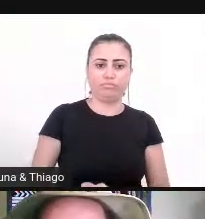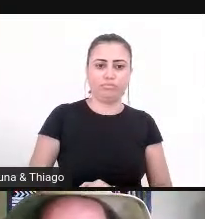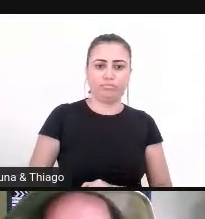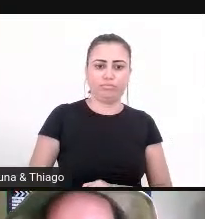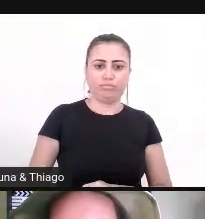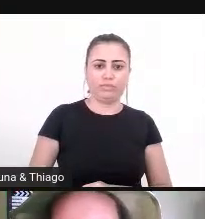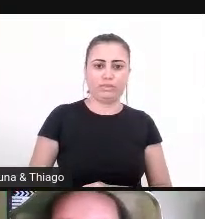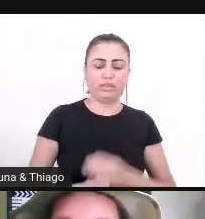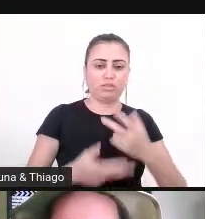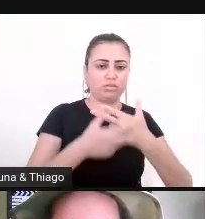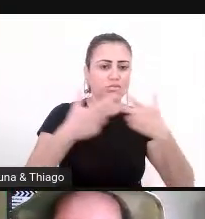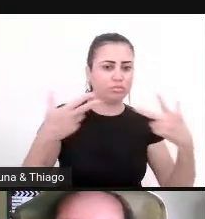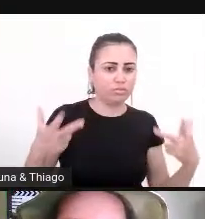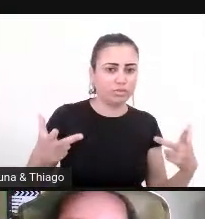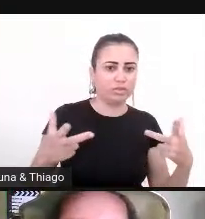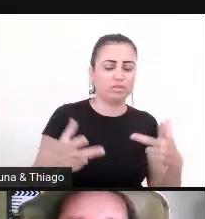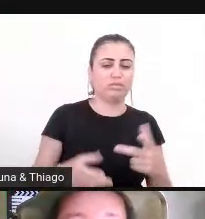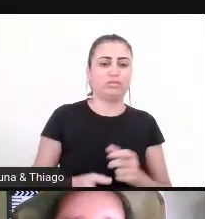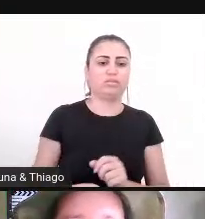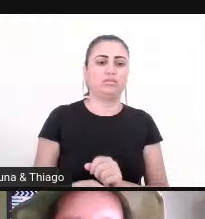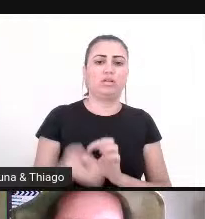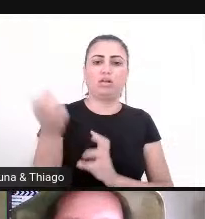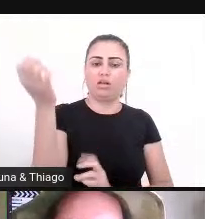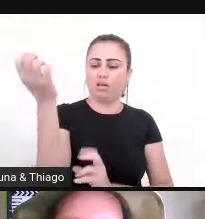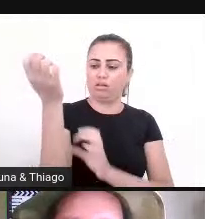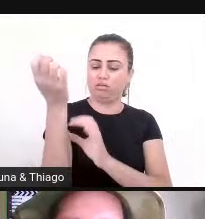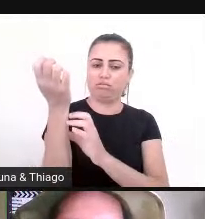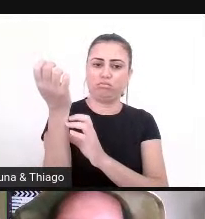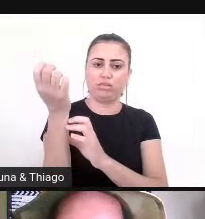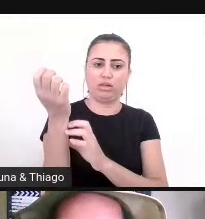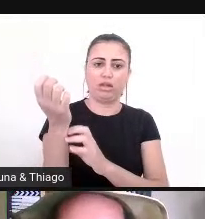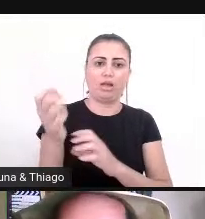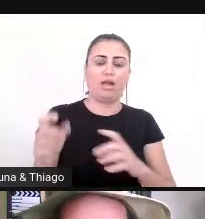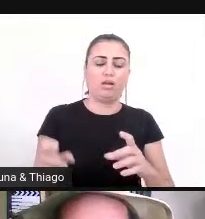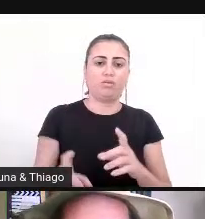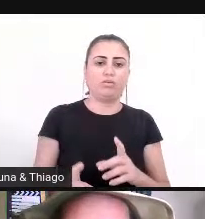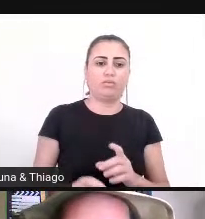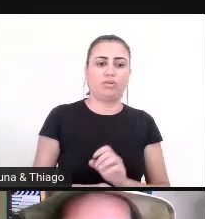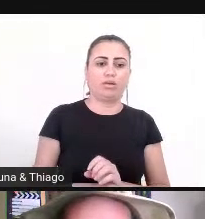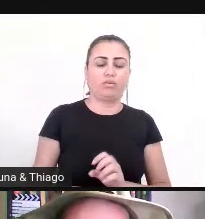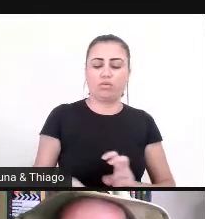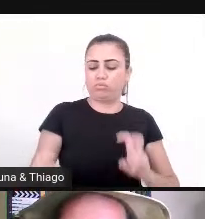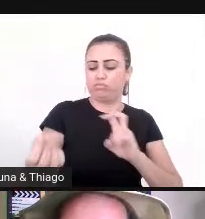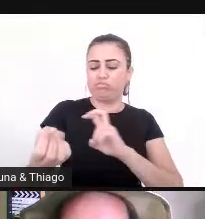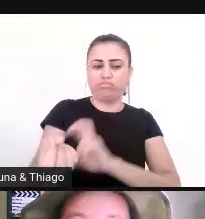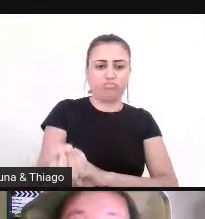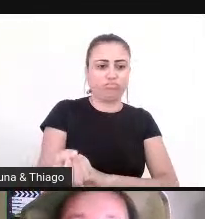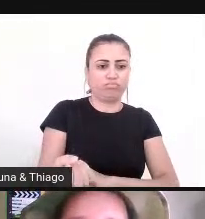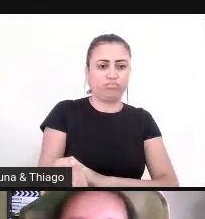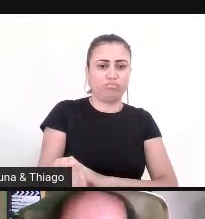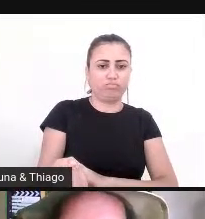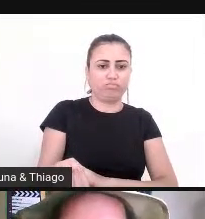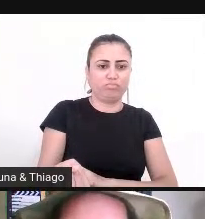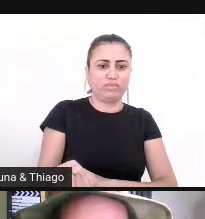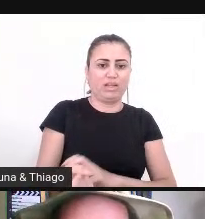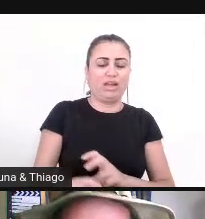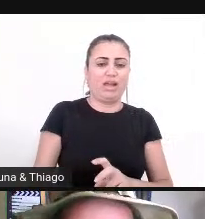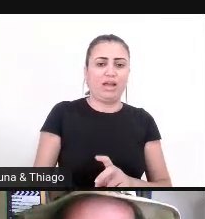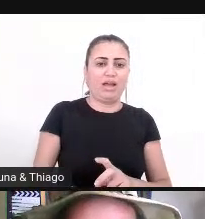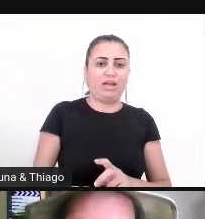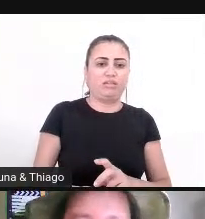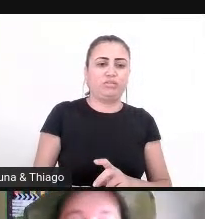outros gêneros, mas a aranha armadeira causa muito acidente, é muito dolorido o acidente com a aranha armadeira. É chamada aí aranha das bananas.